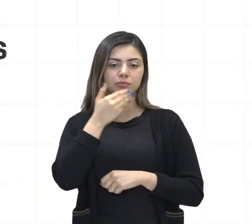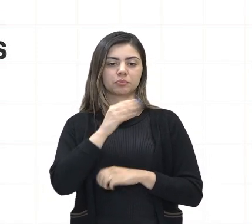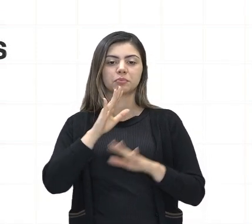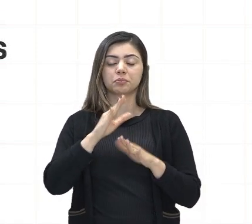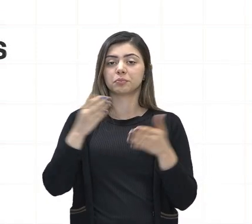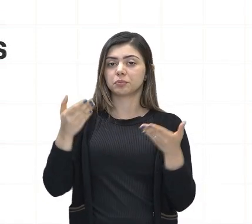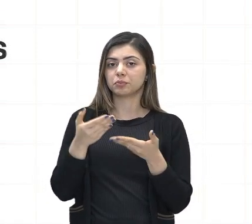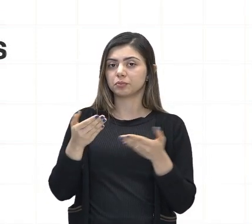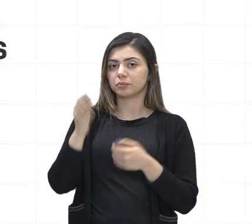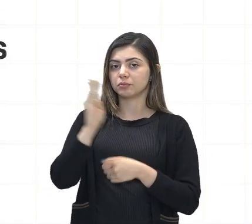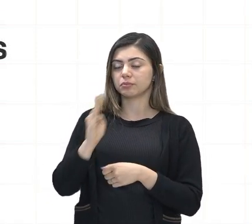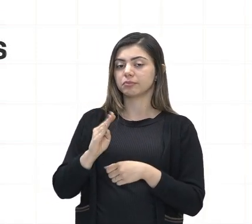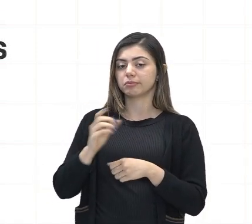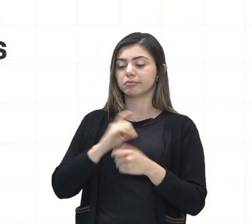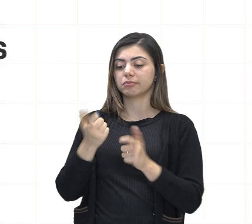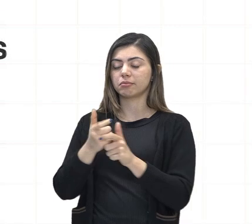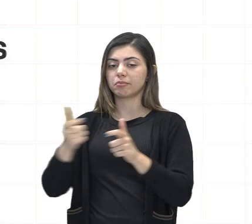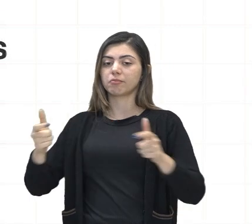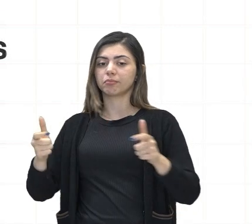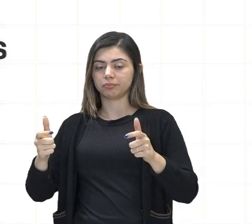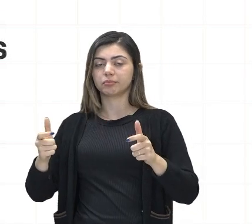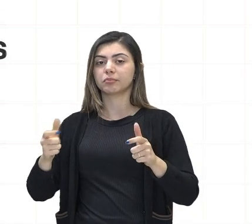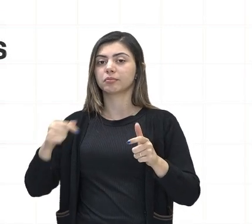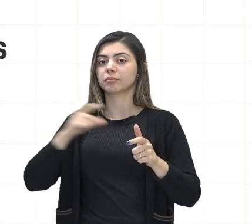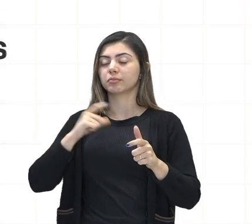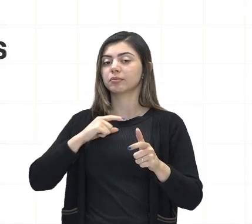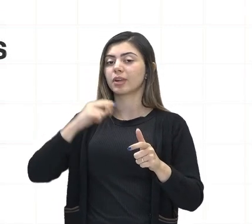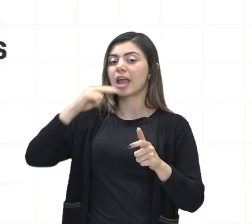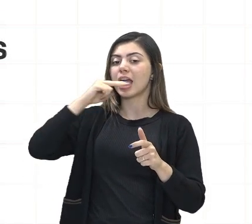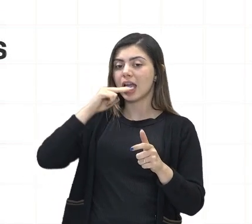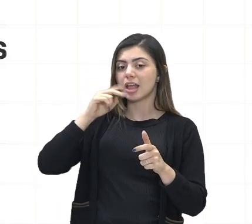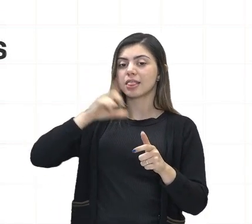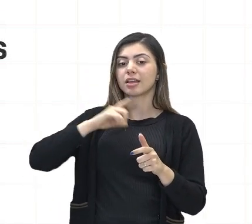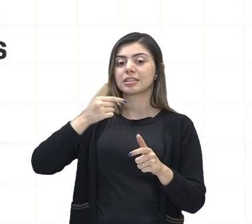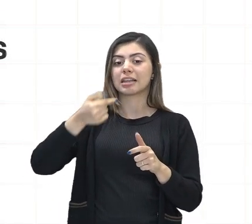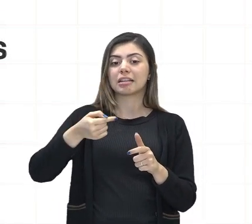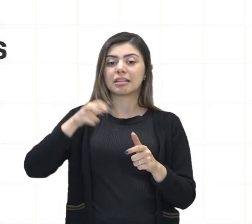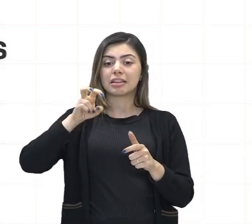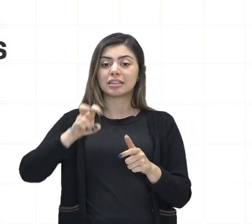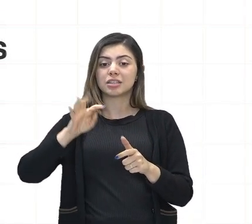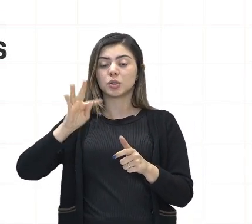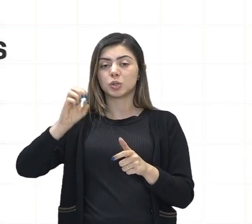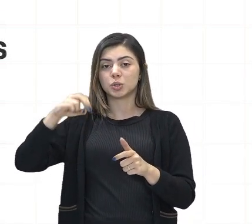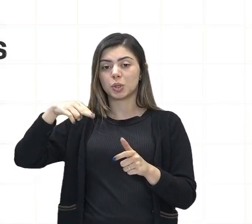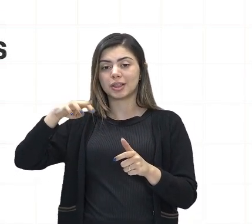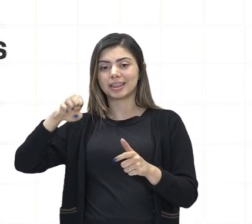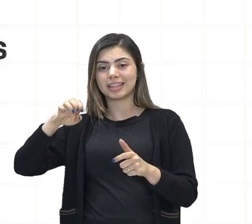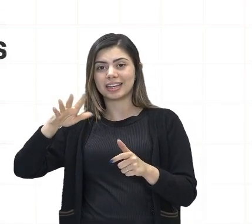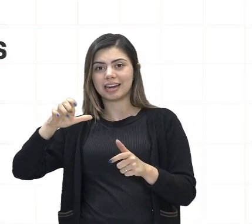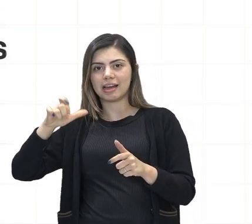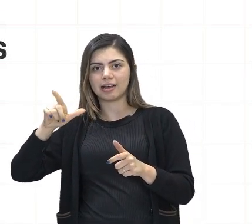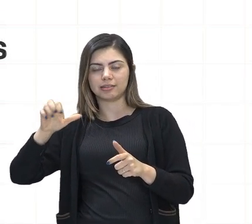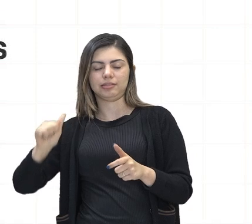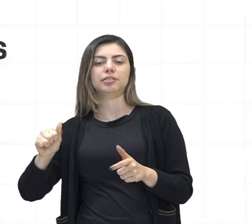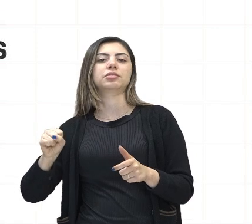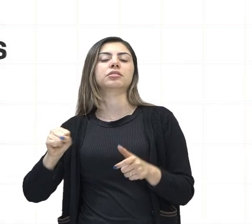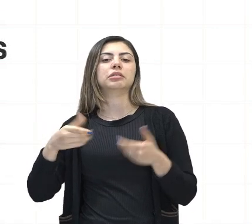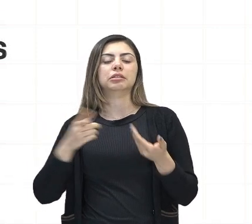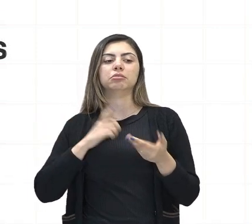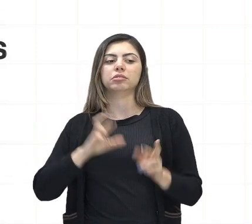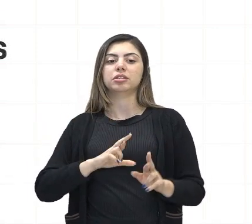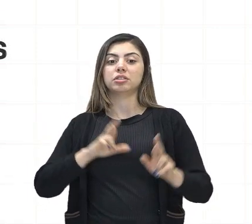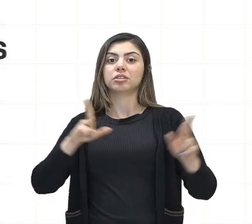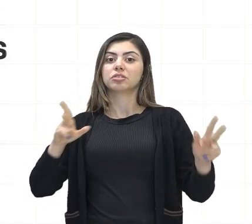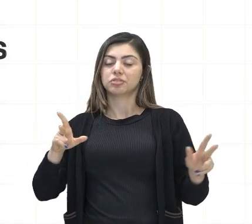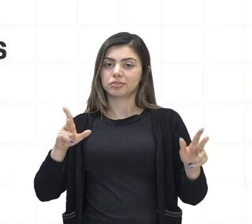hoje em dia, né, de cana-de-açúcar, cerca de 75 toneladas por hectare, né? Então a gente tem ali uma diferença muito grande que fez Cuba